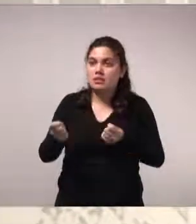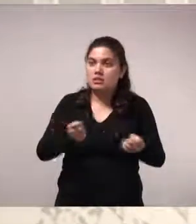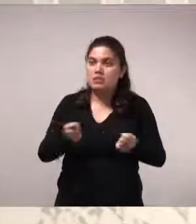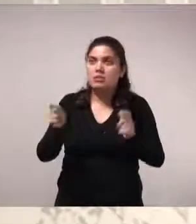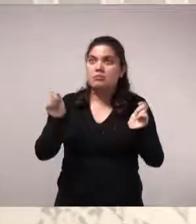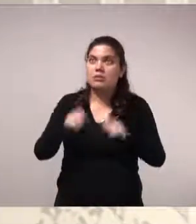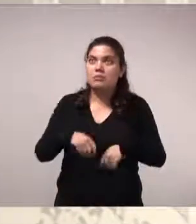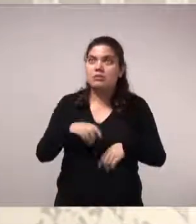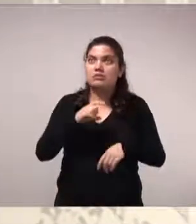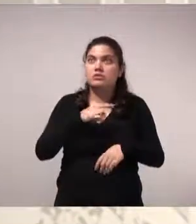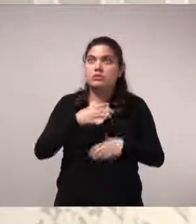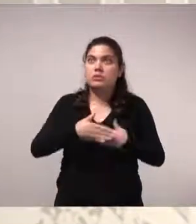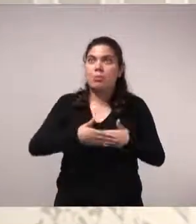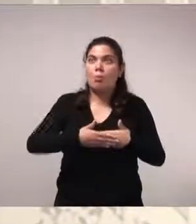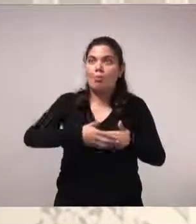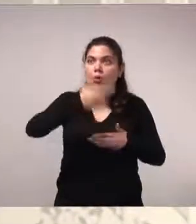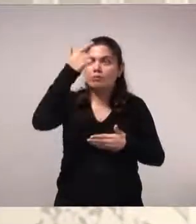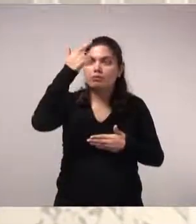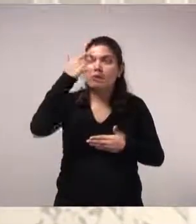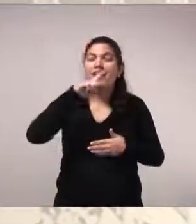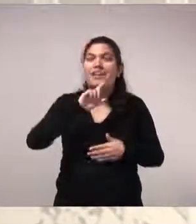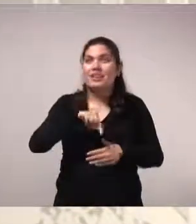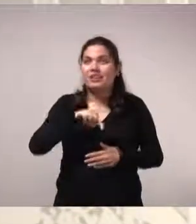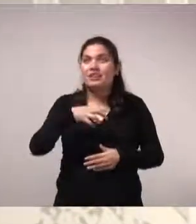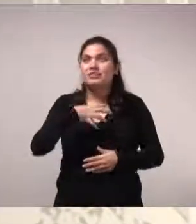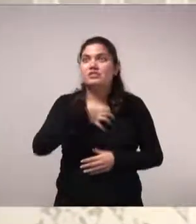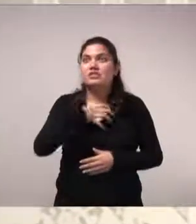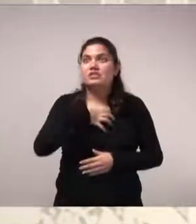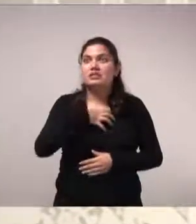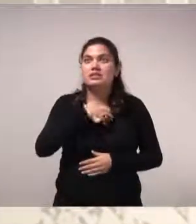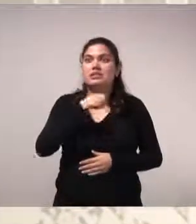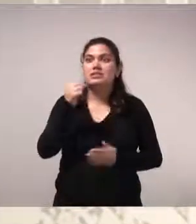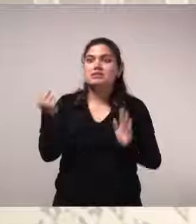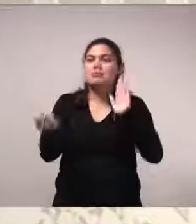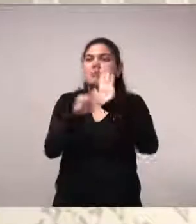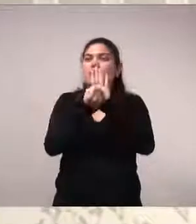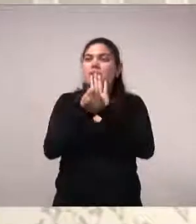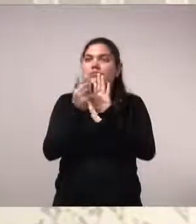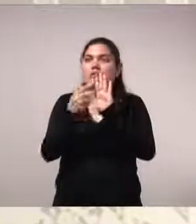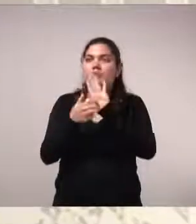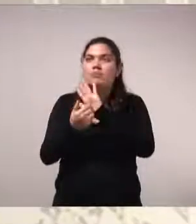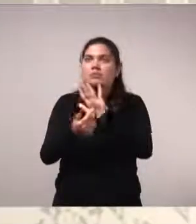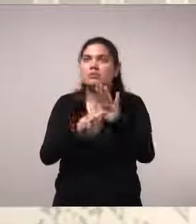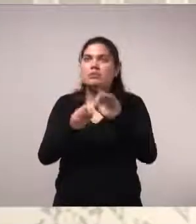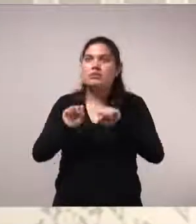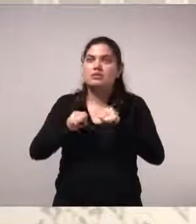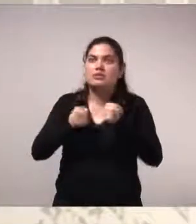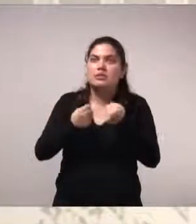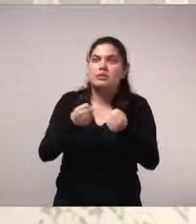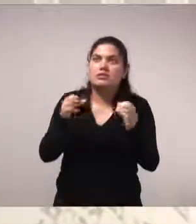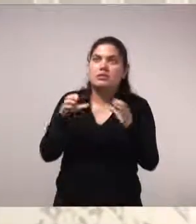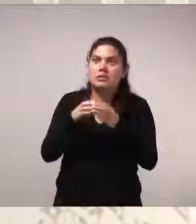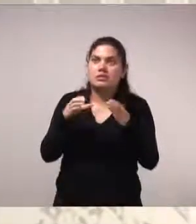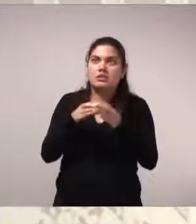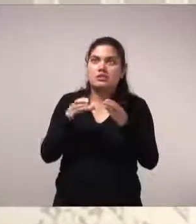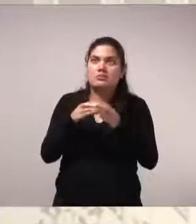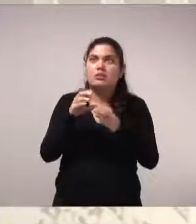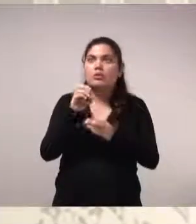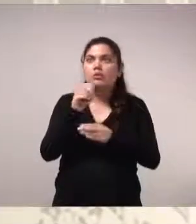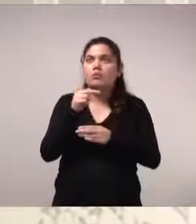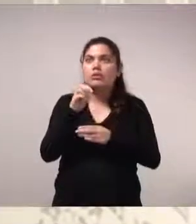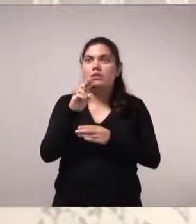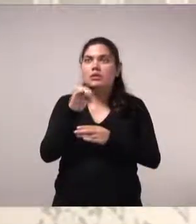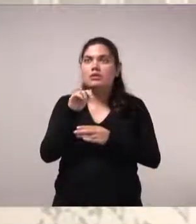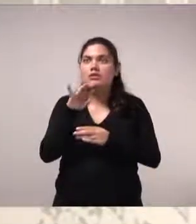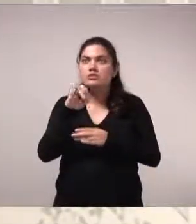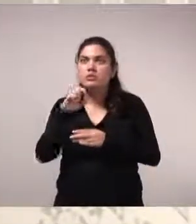gente deixasse o espelho vazio. É uma medida simbólica também para manter o engajamento da equipe operacional. Eu não tenho como manter